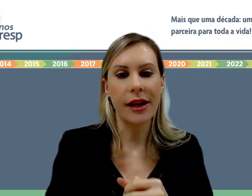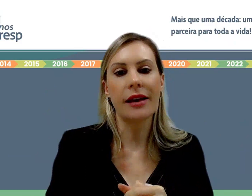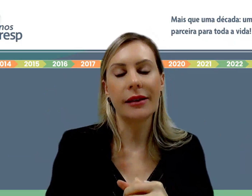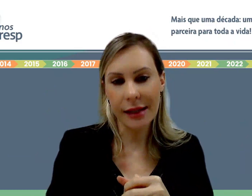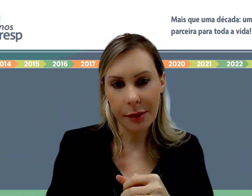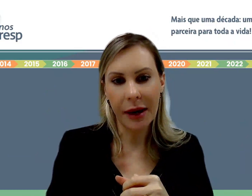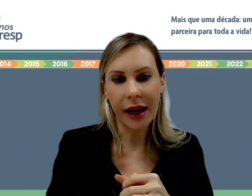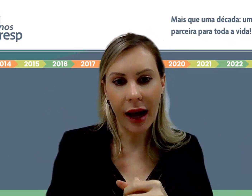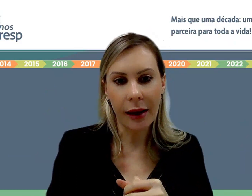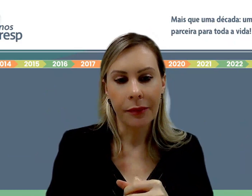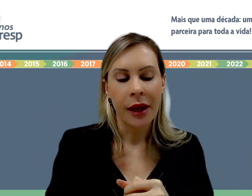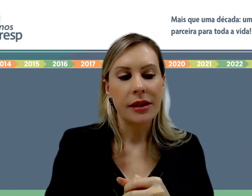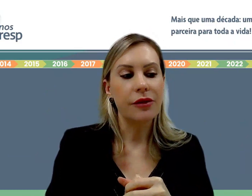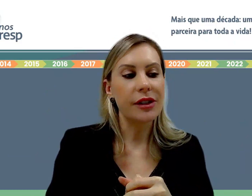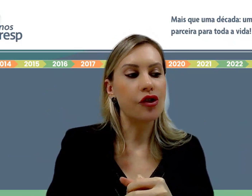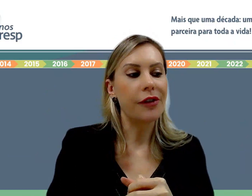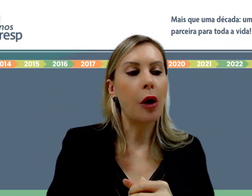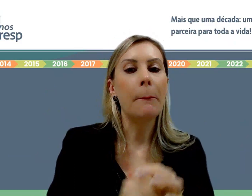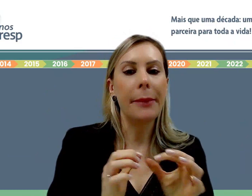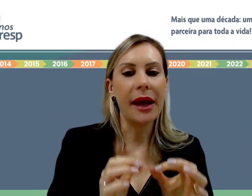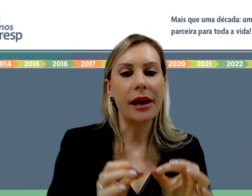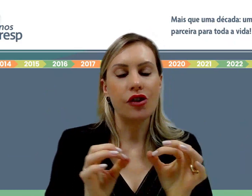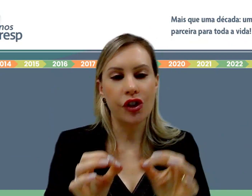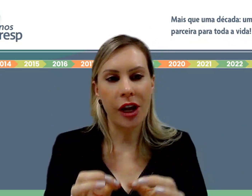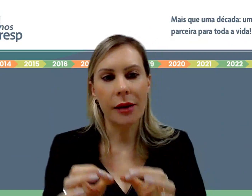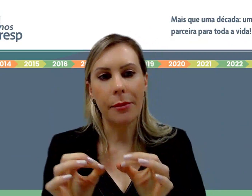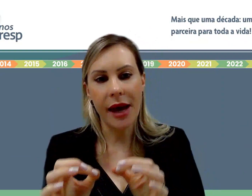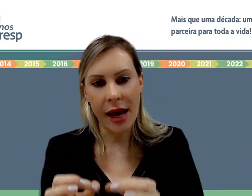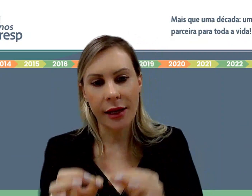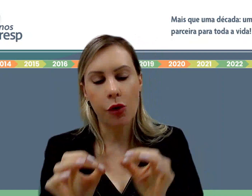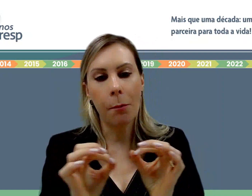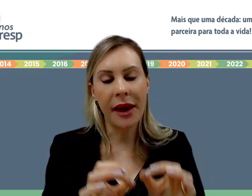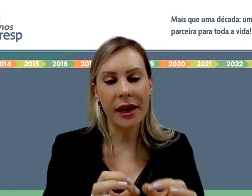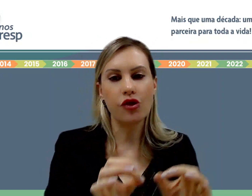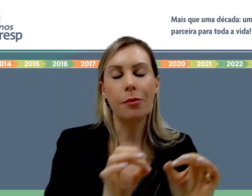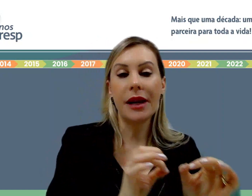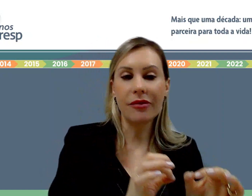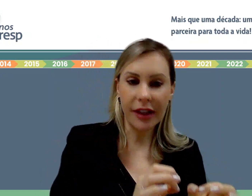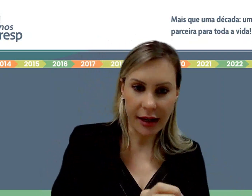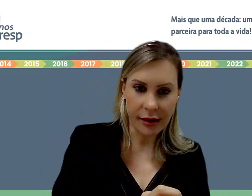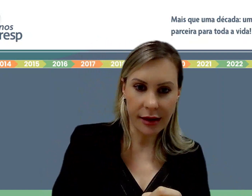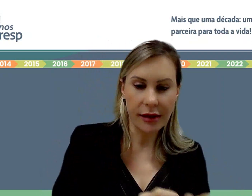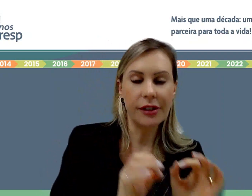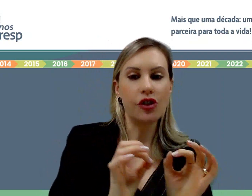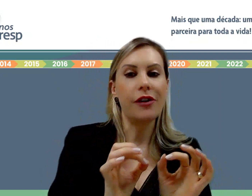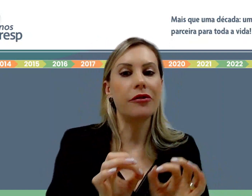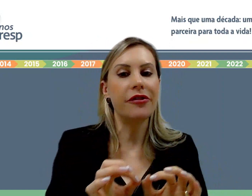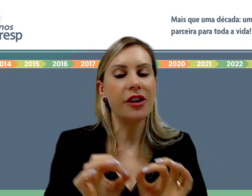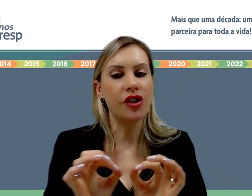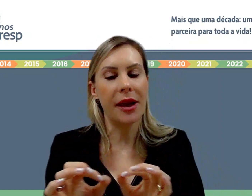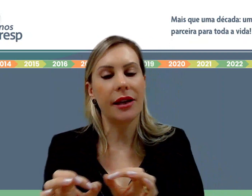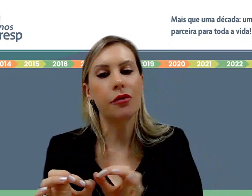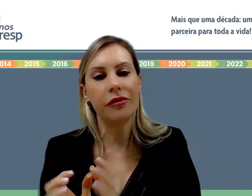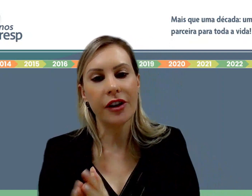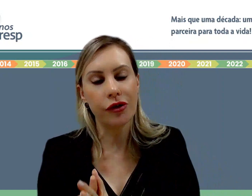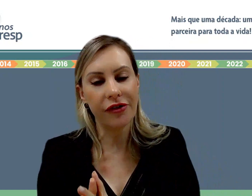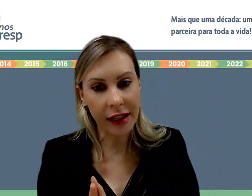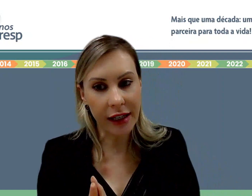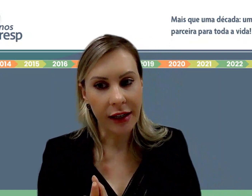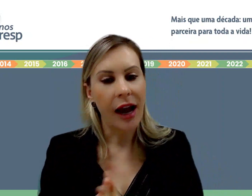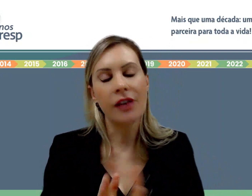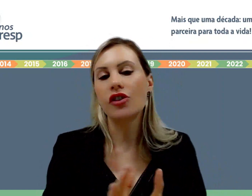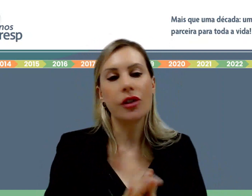gente só consegue trazer para cá se você tiver um PGBL, com P de previdência. Se você tiver um VGBL com